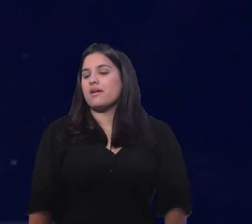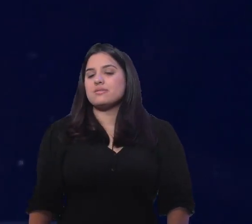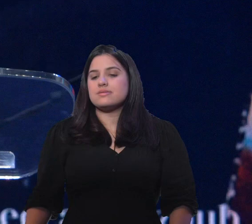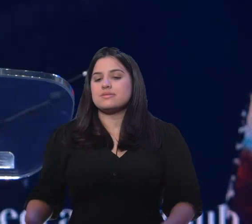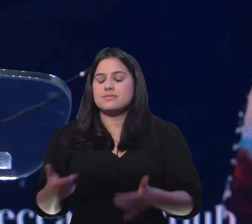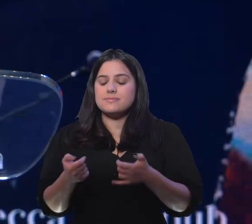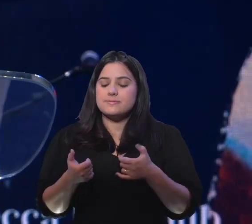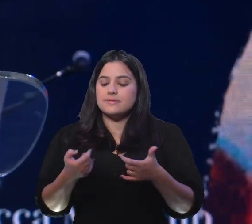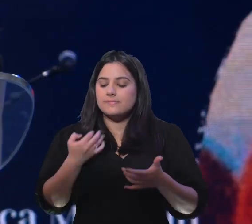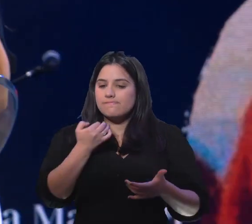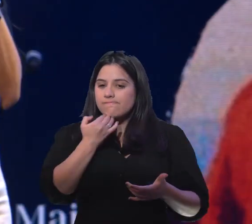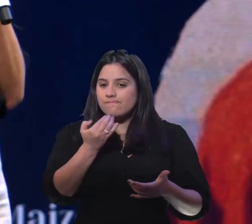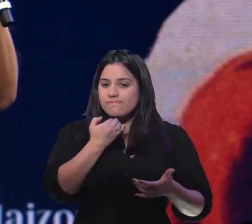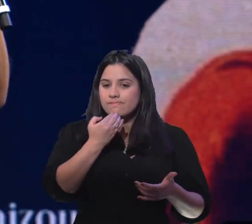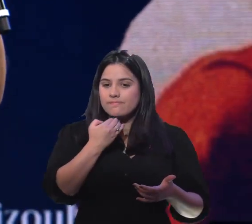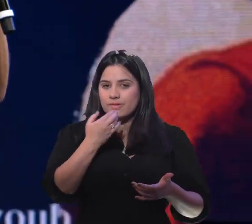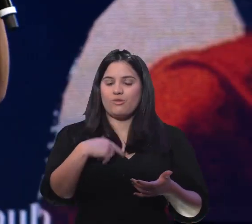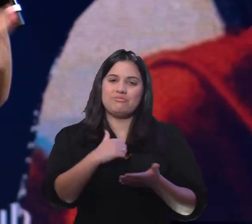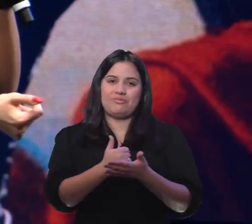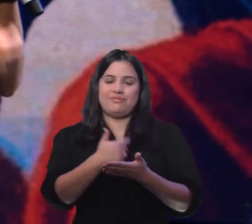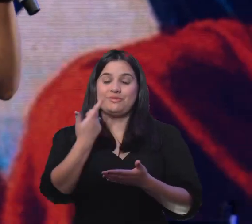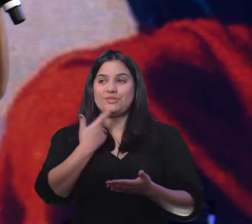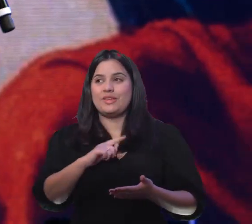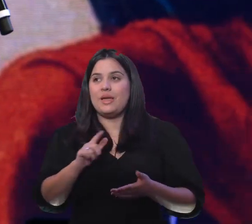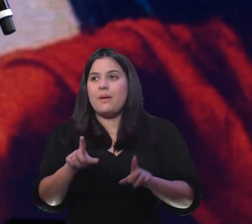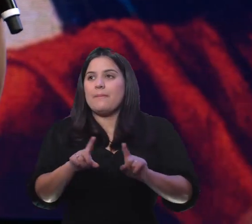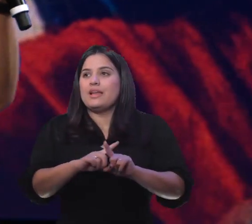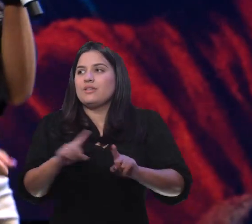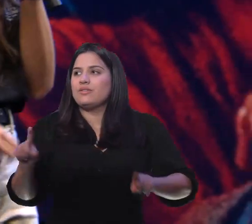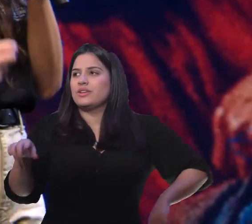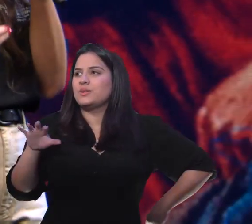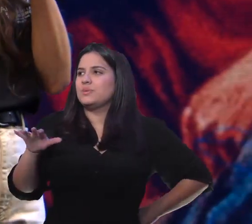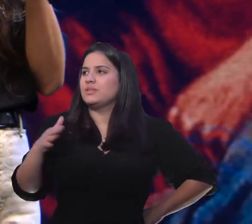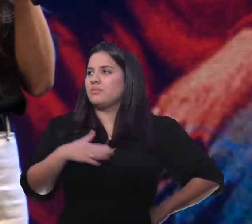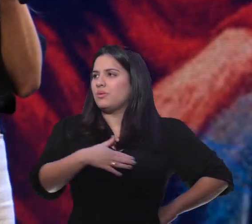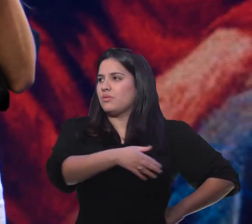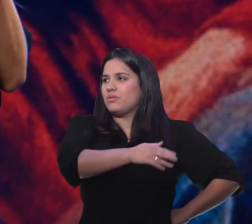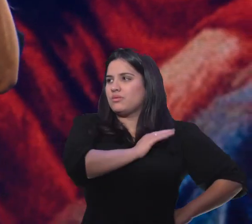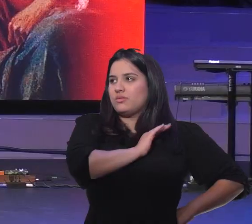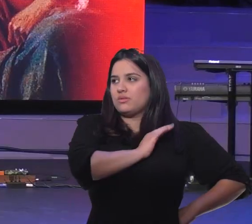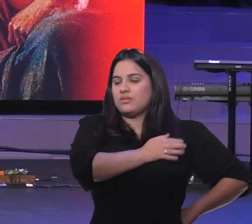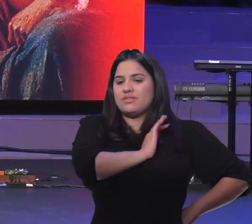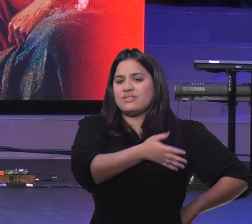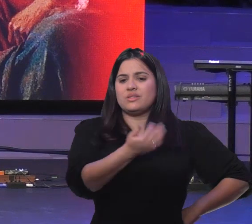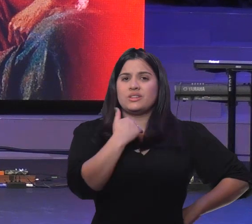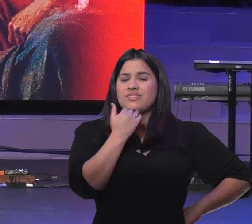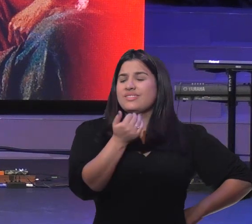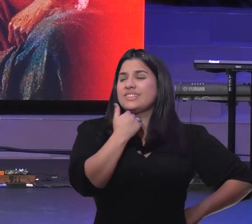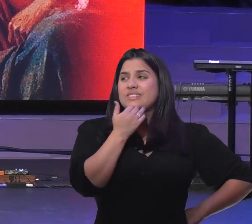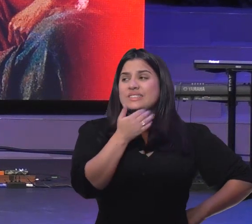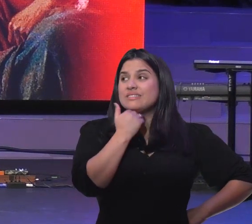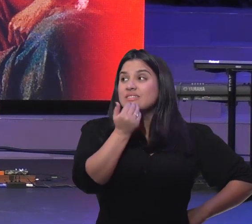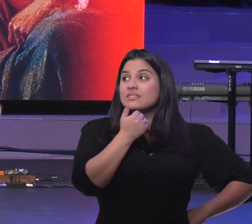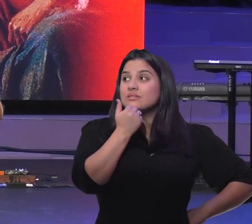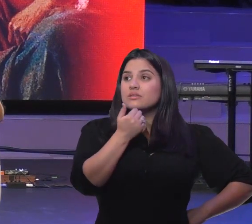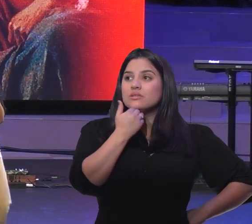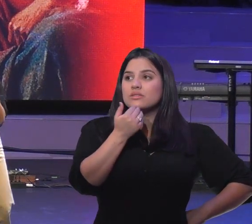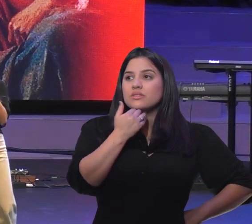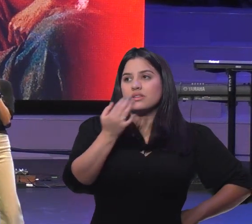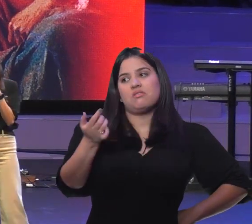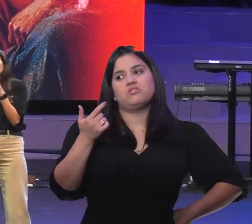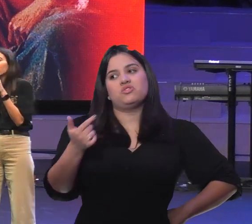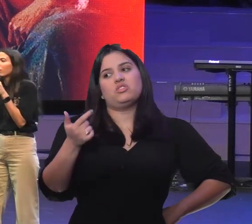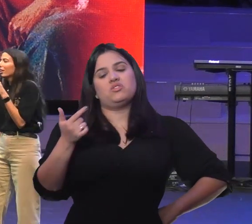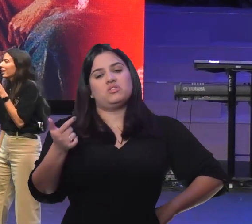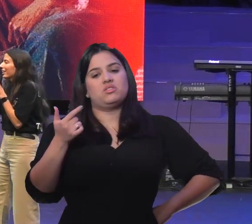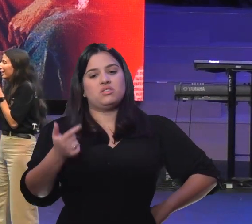né? Pelo menos o domínio próprio teve ali naquele momento. Mas eu fiquei um tempão, assim, no meu coração, tipo... Cara, nada a ver, nada a ver, nada a ver. Ai, sério, que chata, sério.